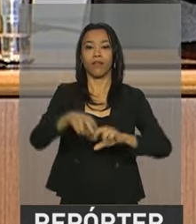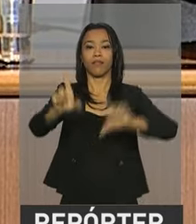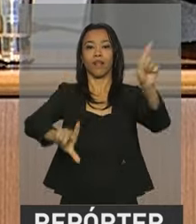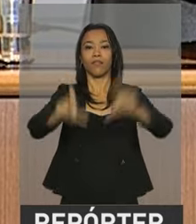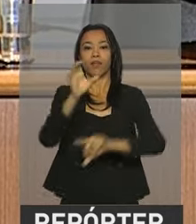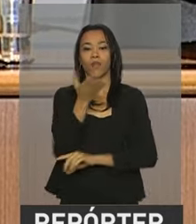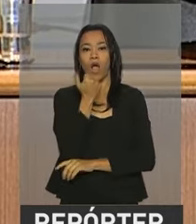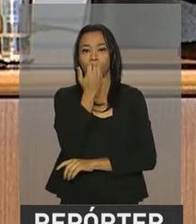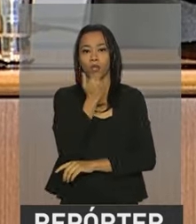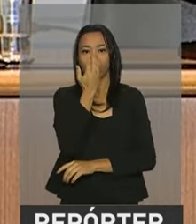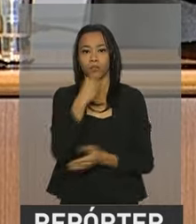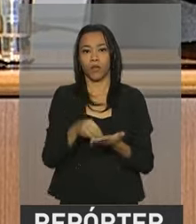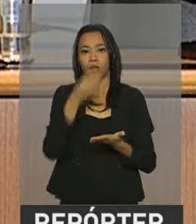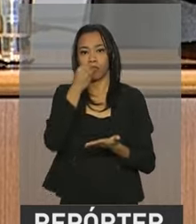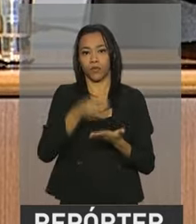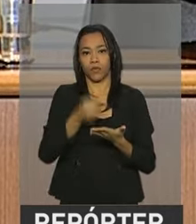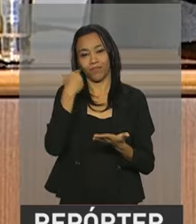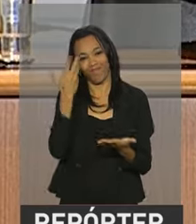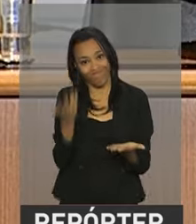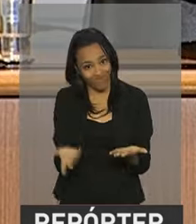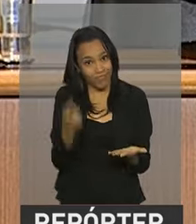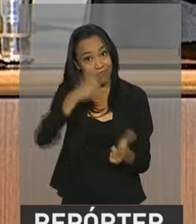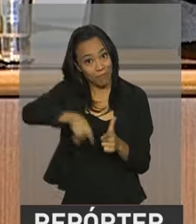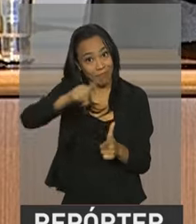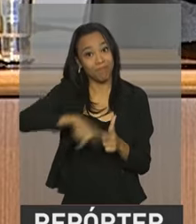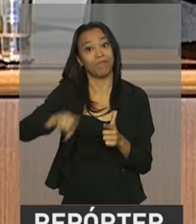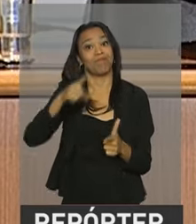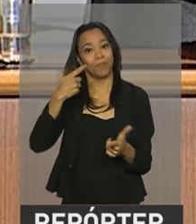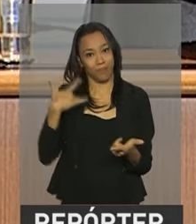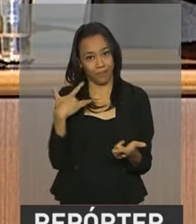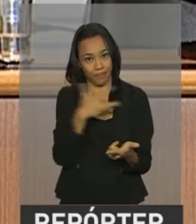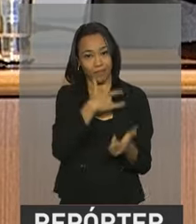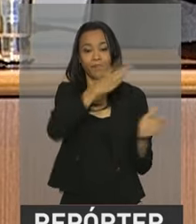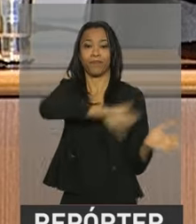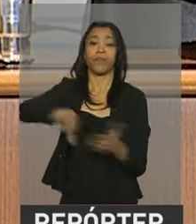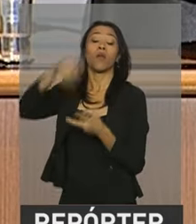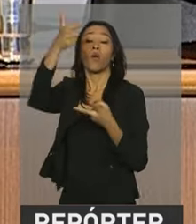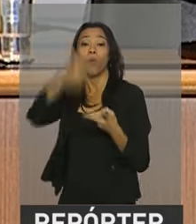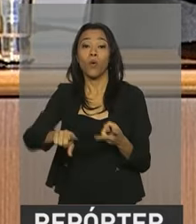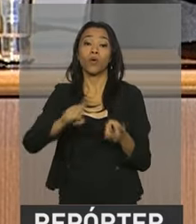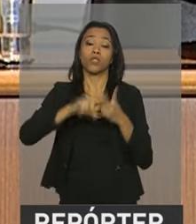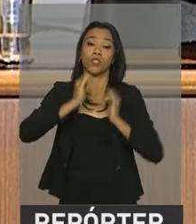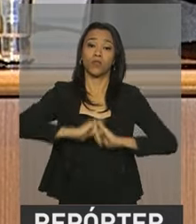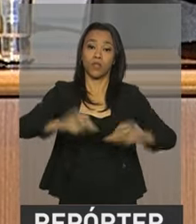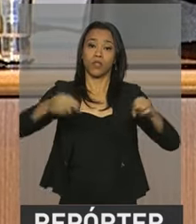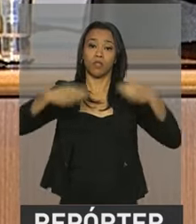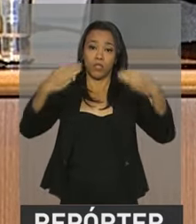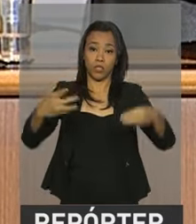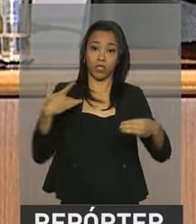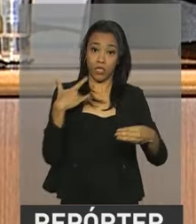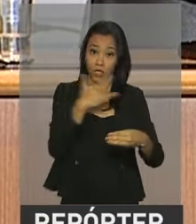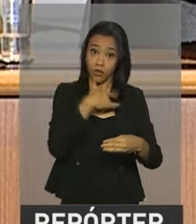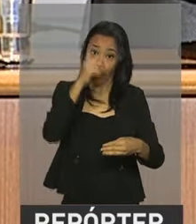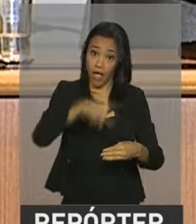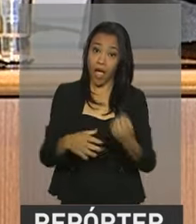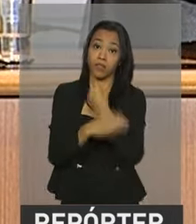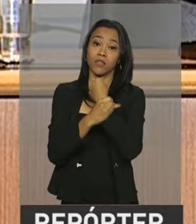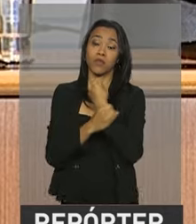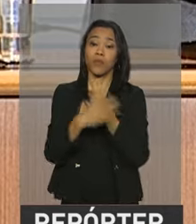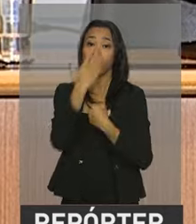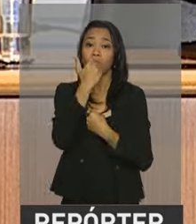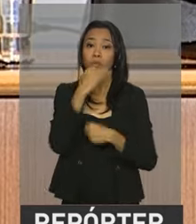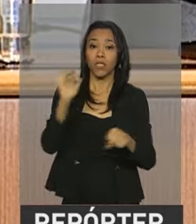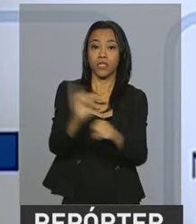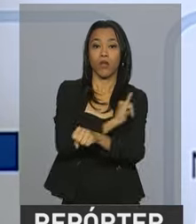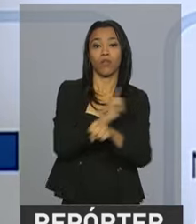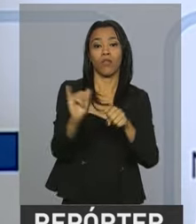que aumenta aí o risco cardiovascular e uma das ações do Ministério da Saúde é garantir alimentos mais saudáveis na merenda